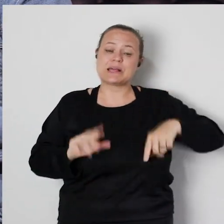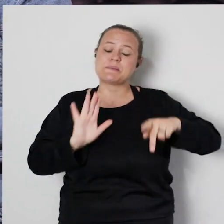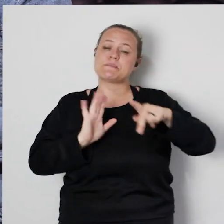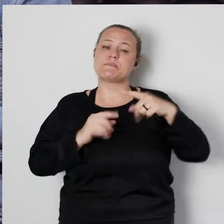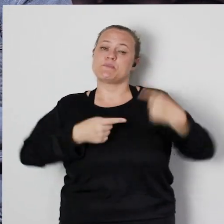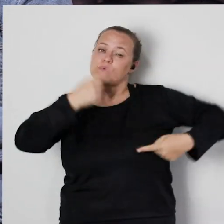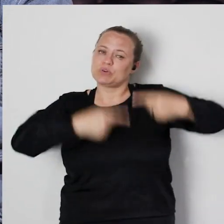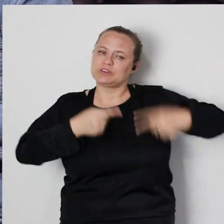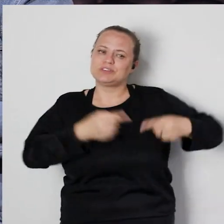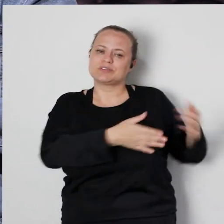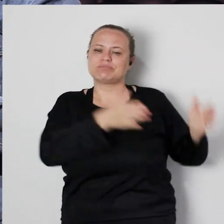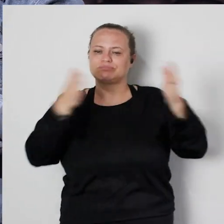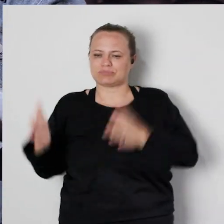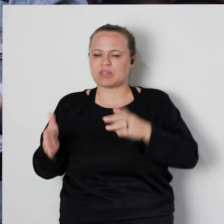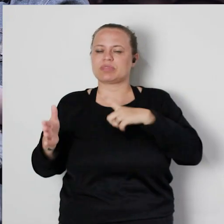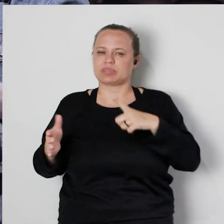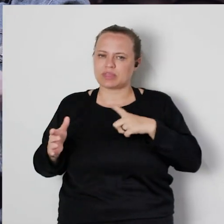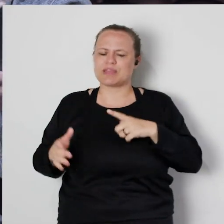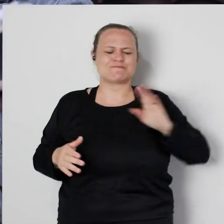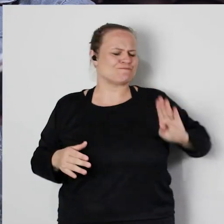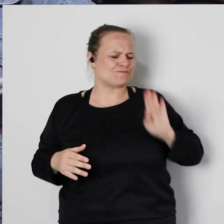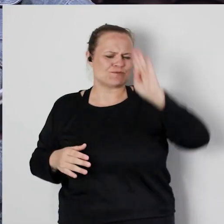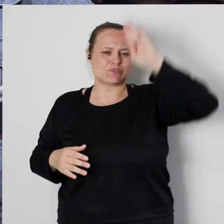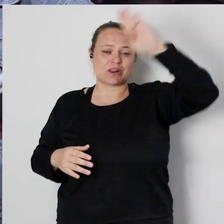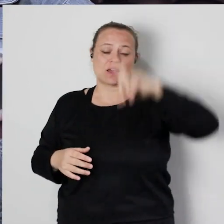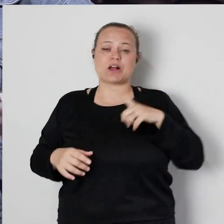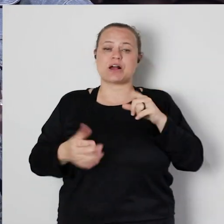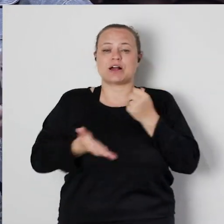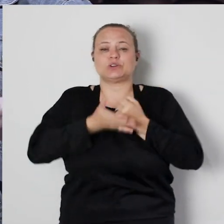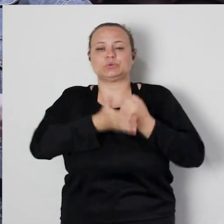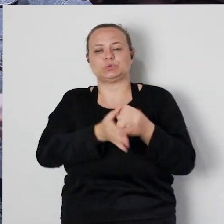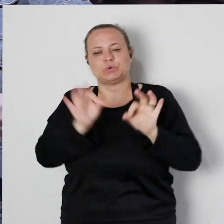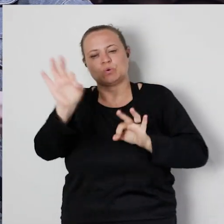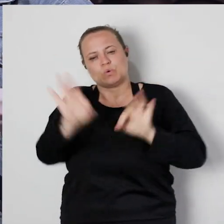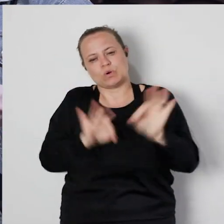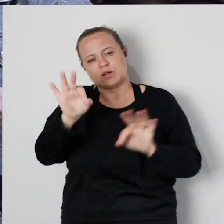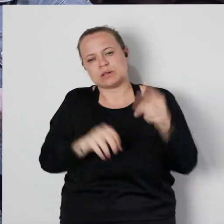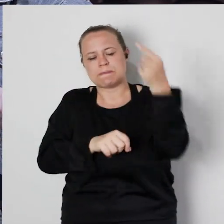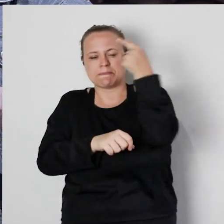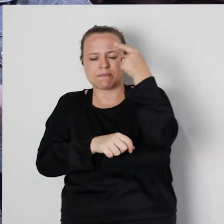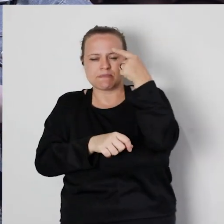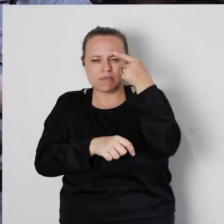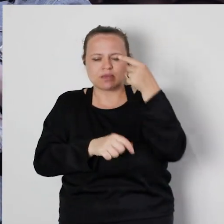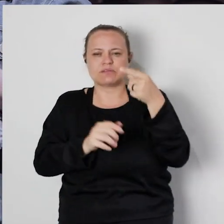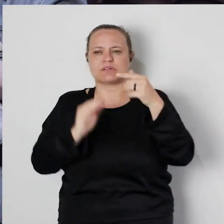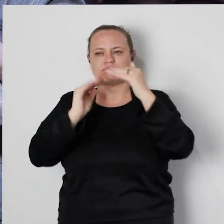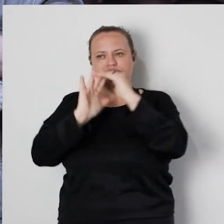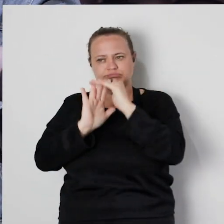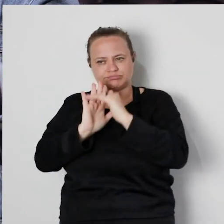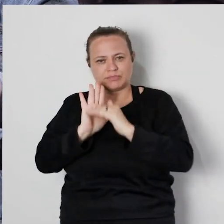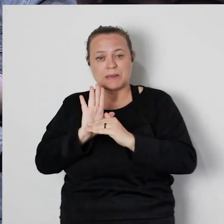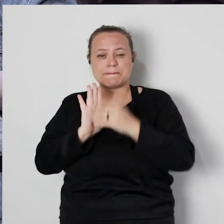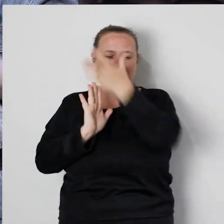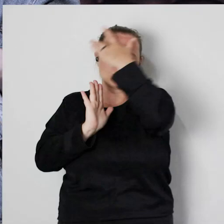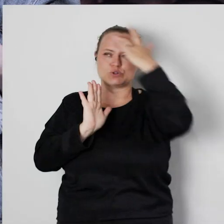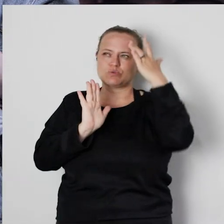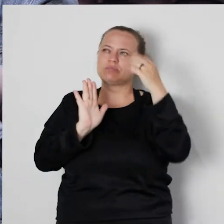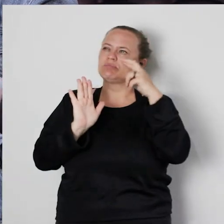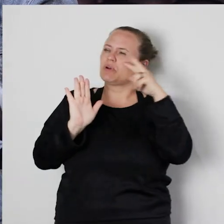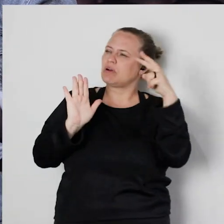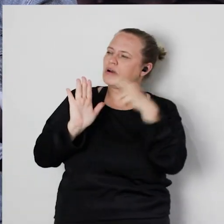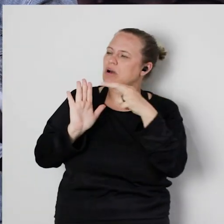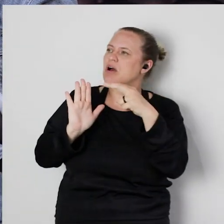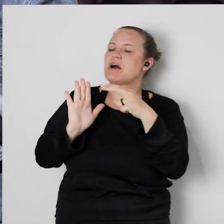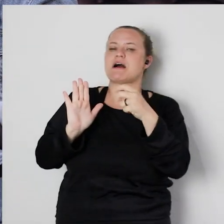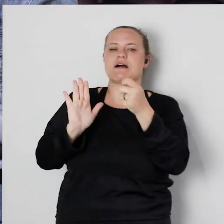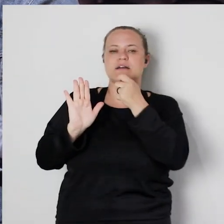lei do Sistema Nacional de Cultura, mas ela foi uma política paralela, super fundamental, que eu acho que, além de ajudar a organizar